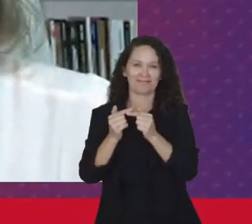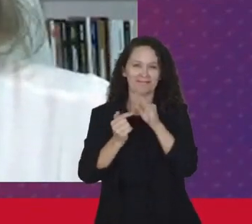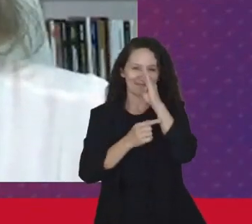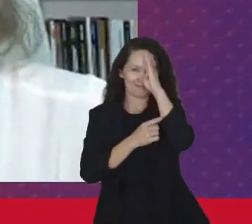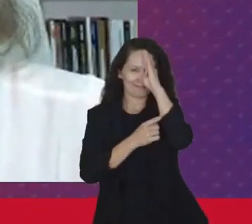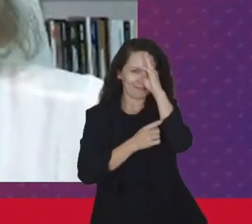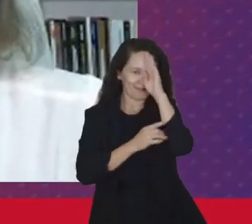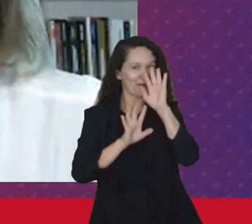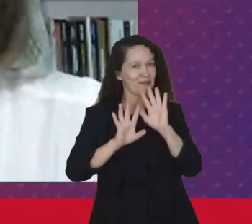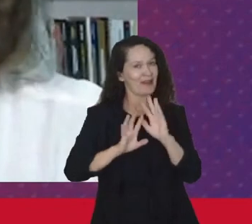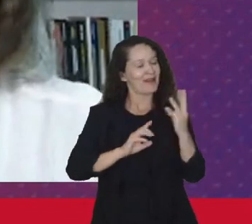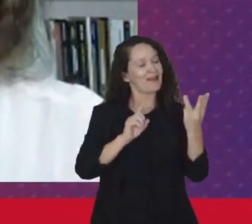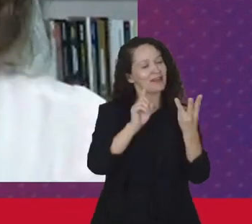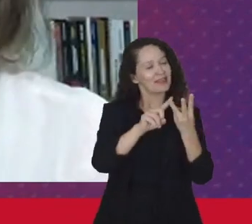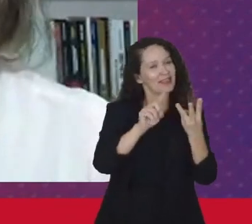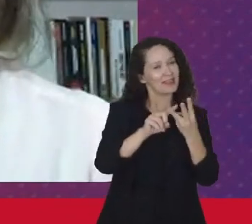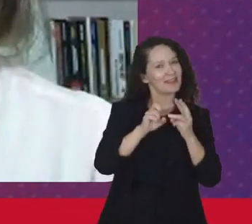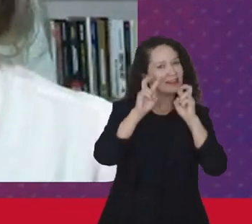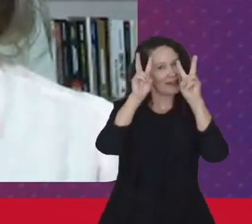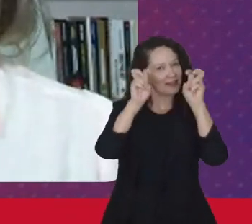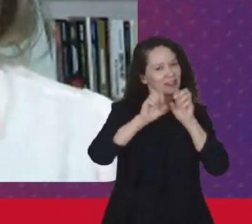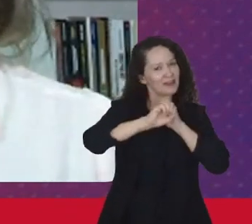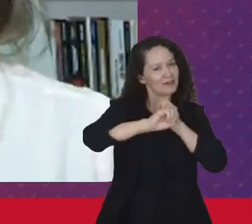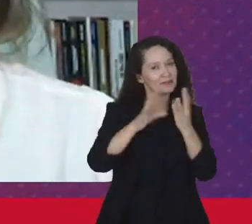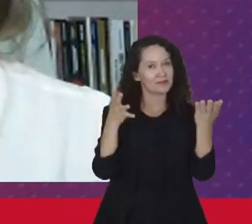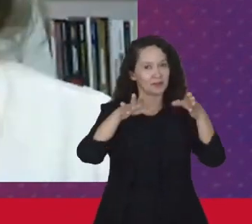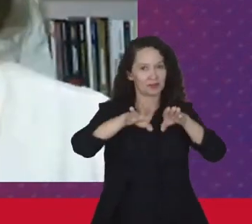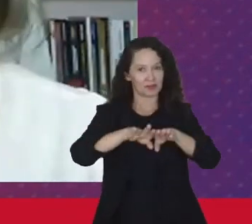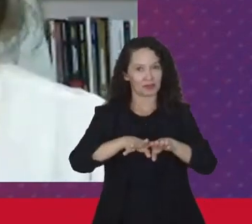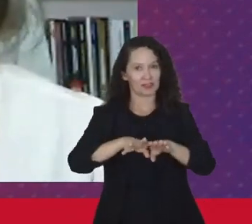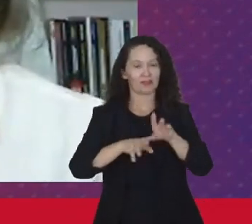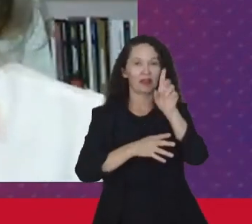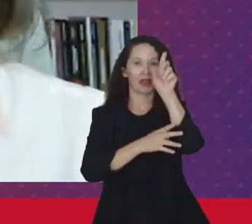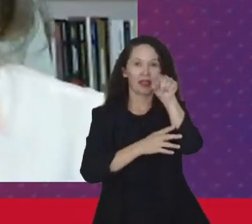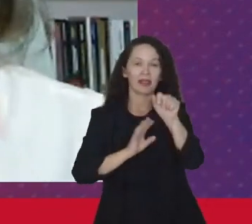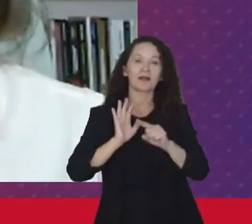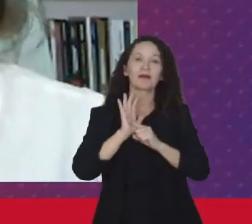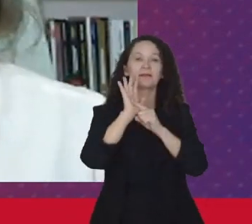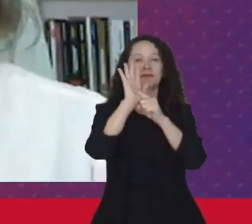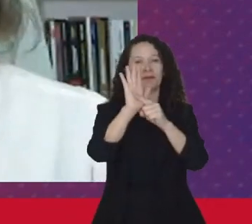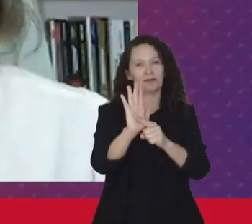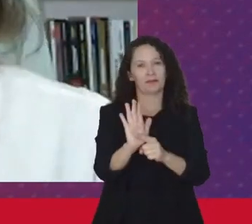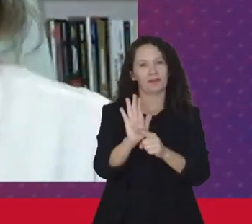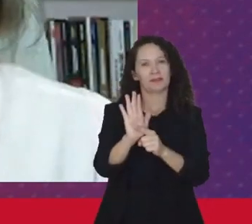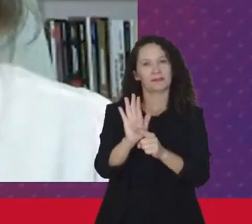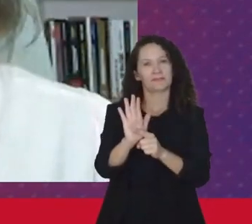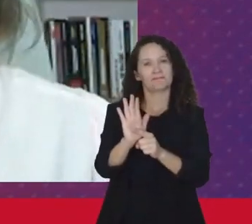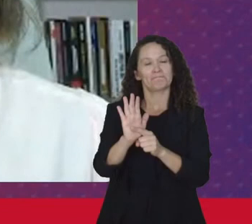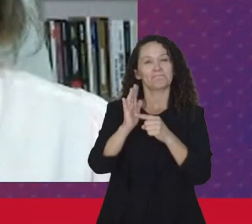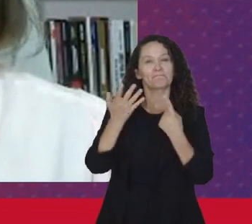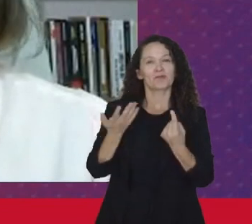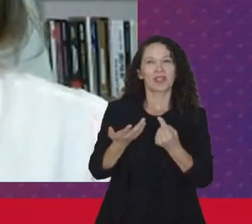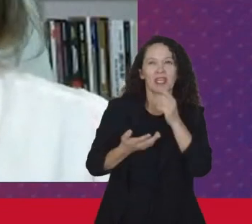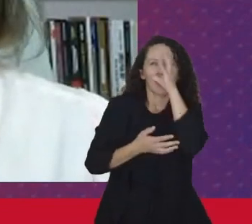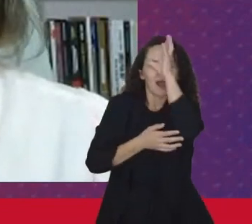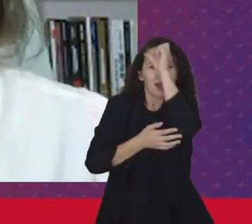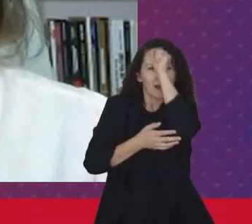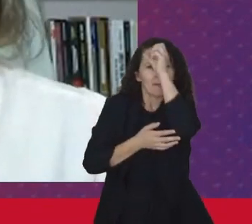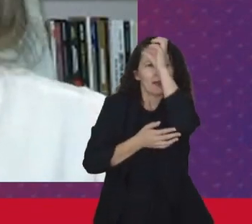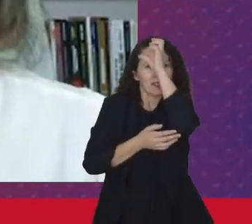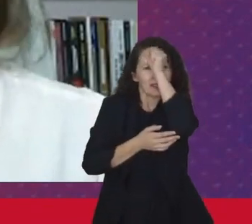aspecto em relação à educação inclusiva é que a educação inclusiva, ela coloca as expectativas de